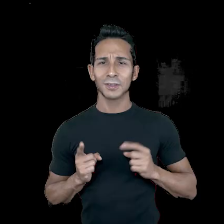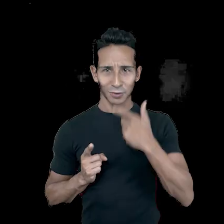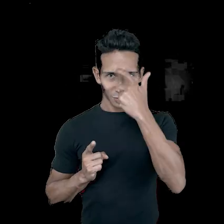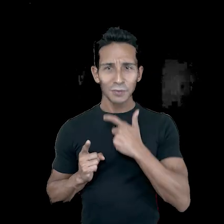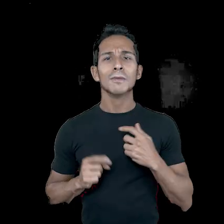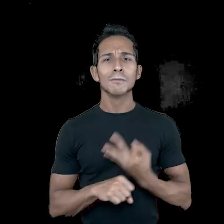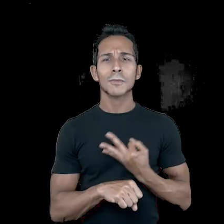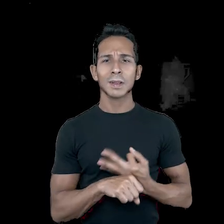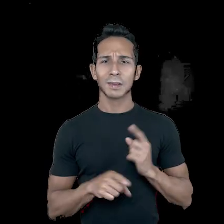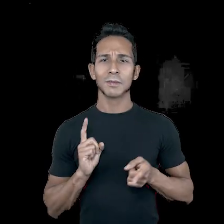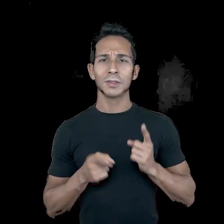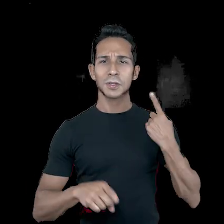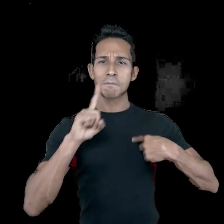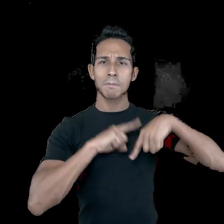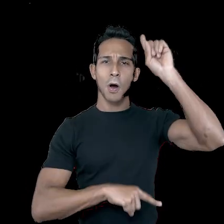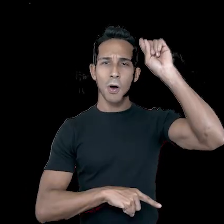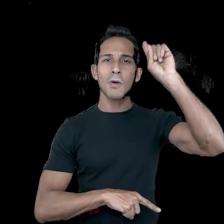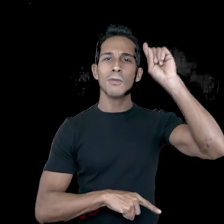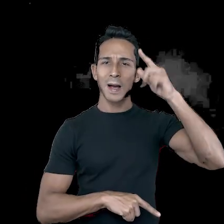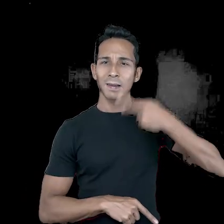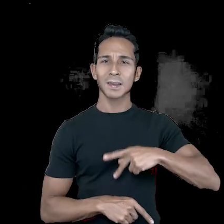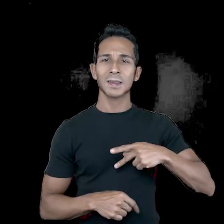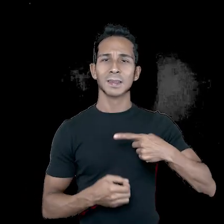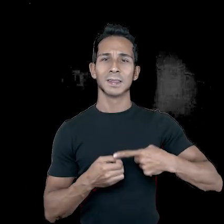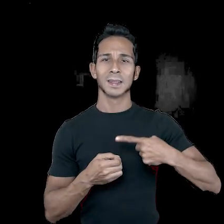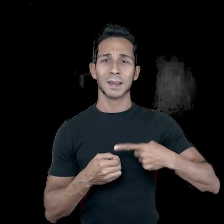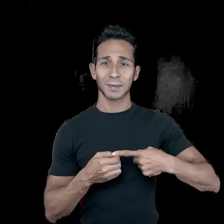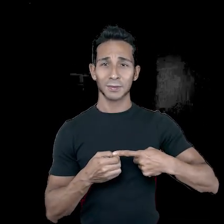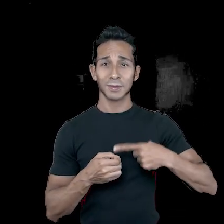Porque vão ter que me aguentar, vão ter que aguentar uma travesti que é